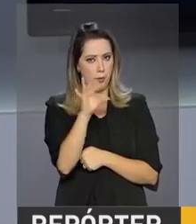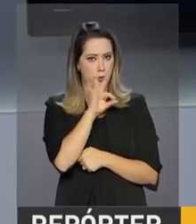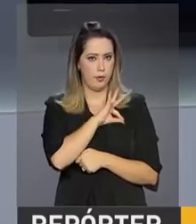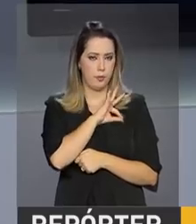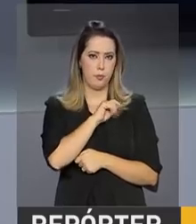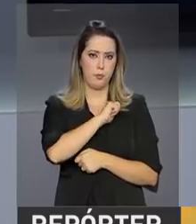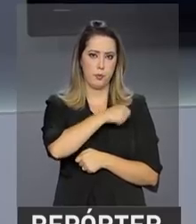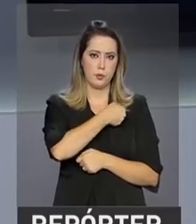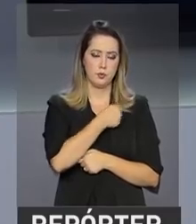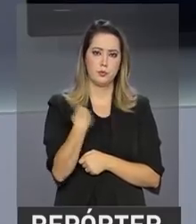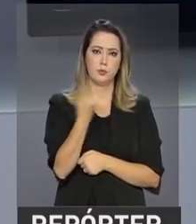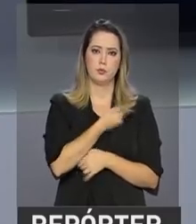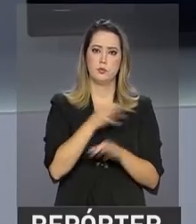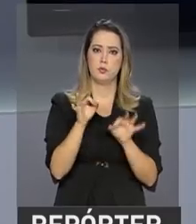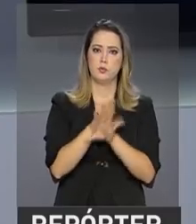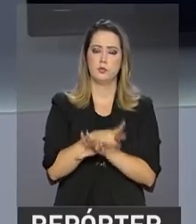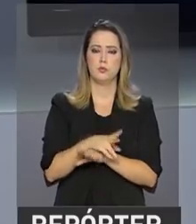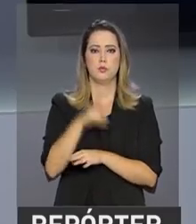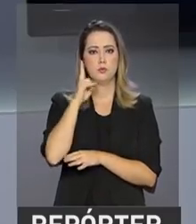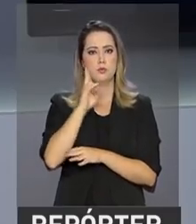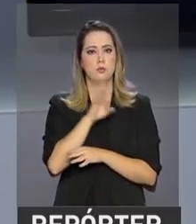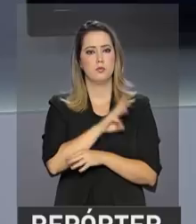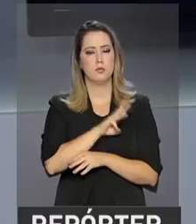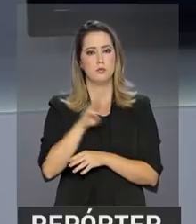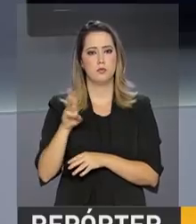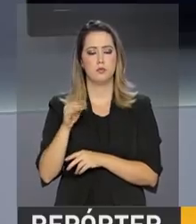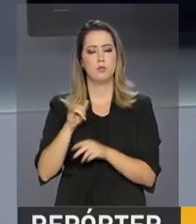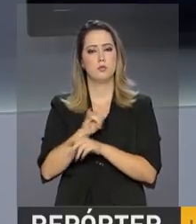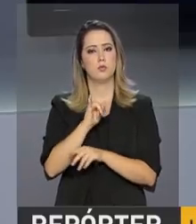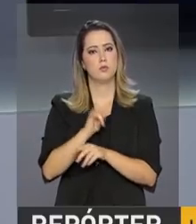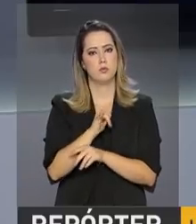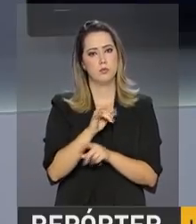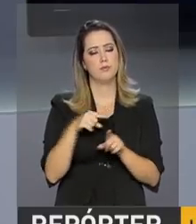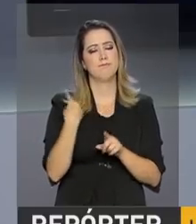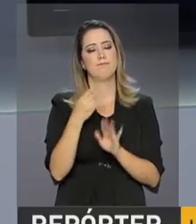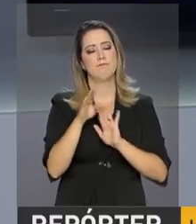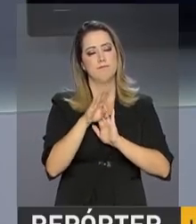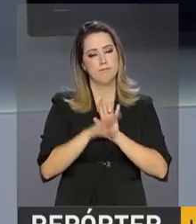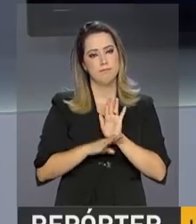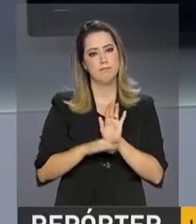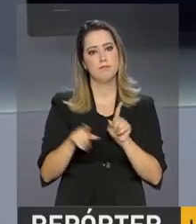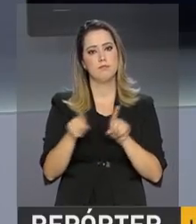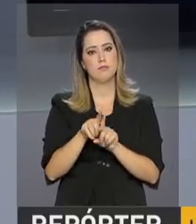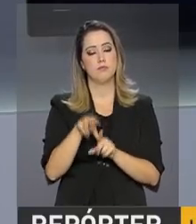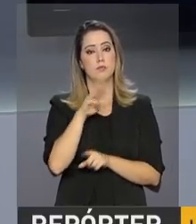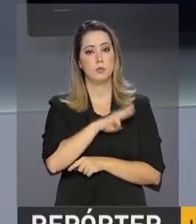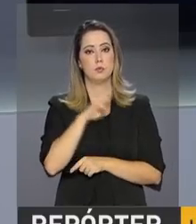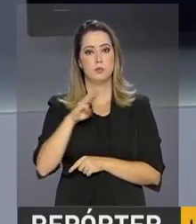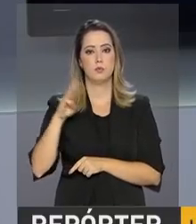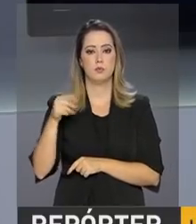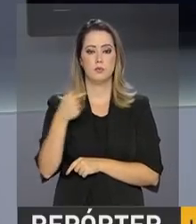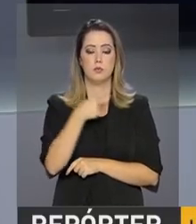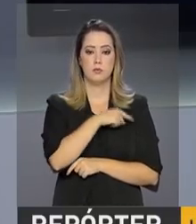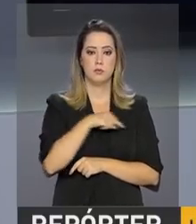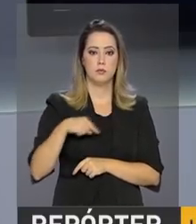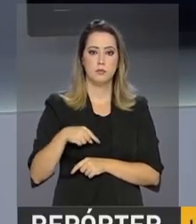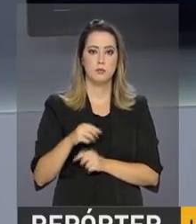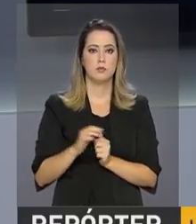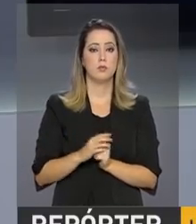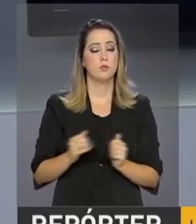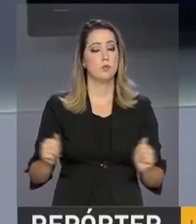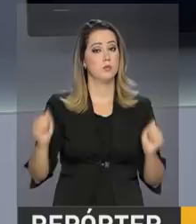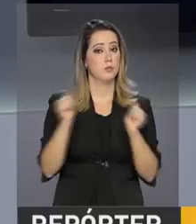nós ficamos por aqui você pode rever as reportagens no youtube e toda a nossa programação também está na página da nbr na